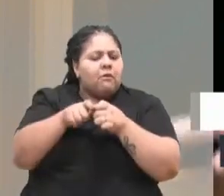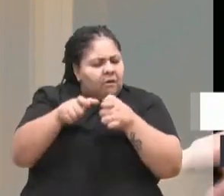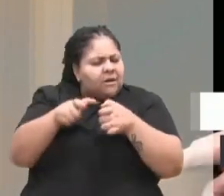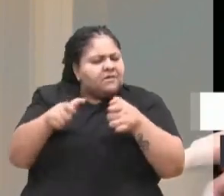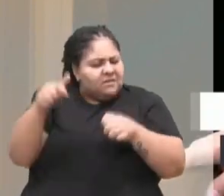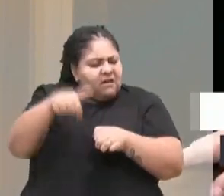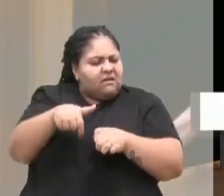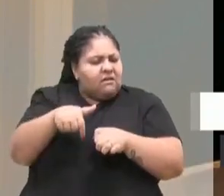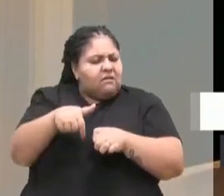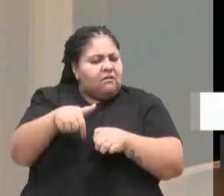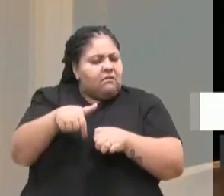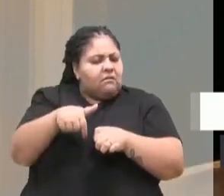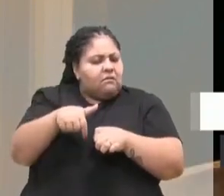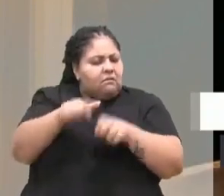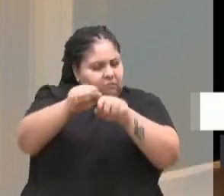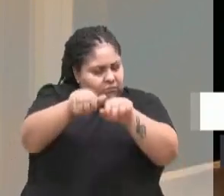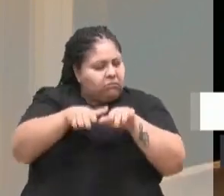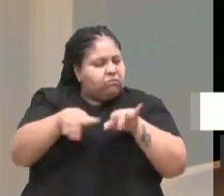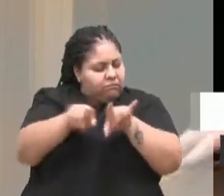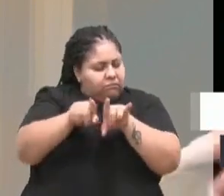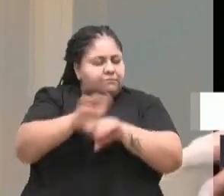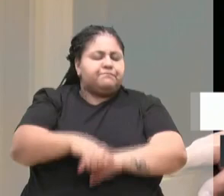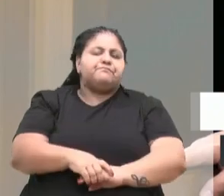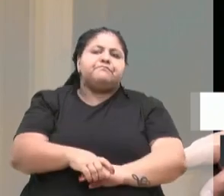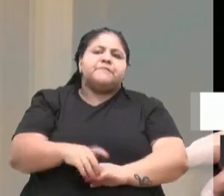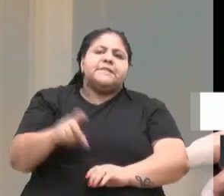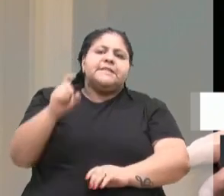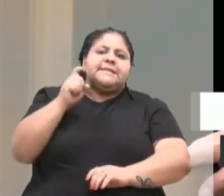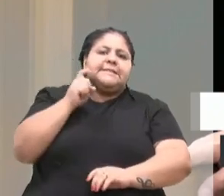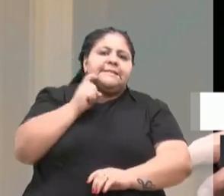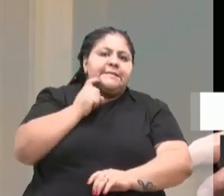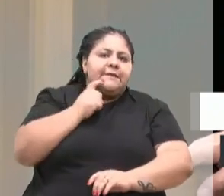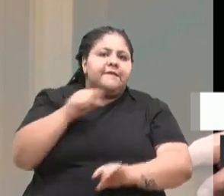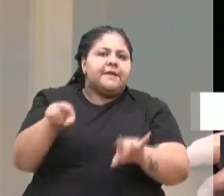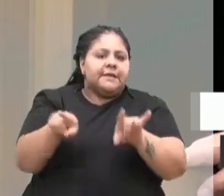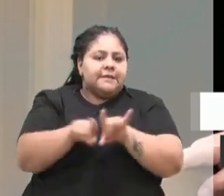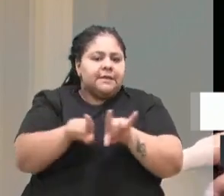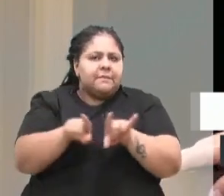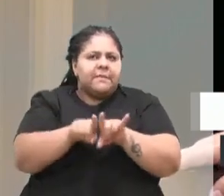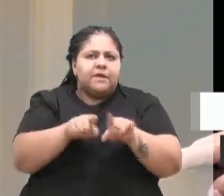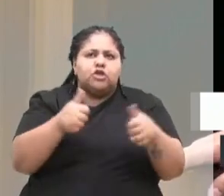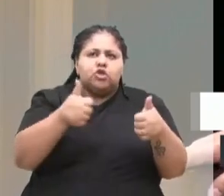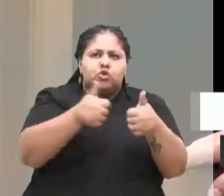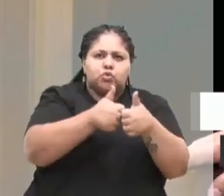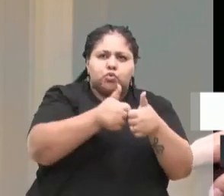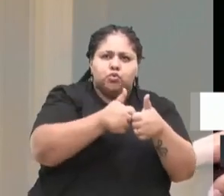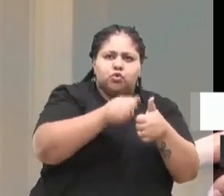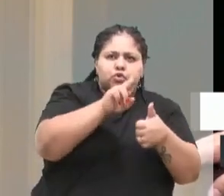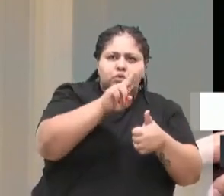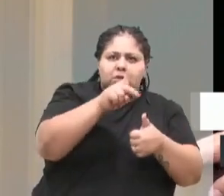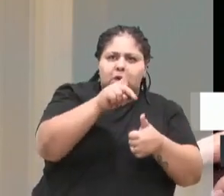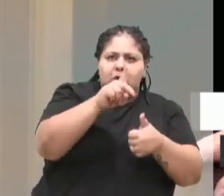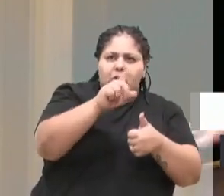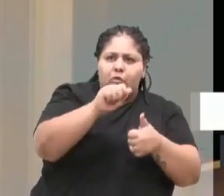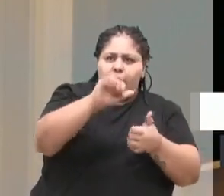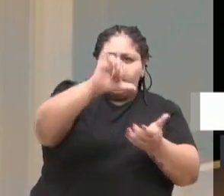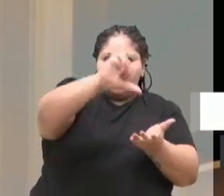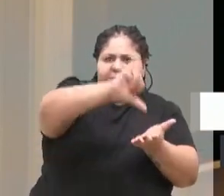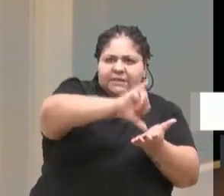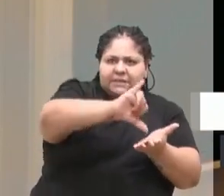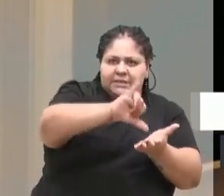casa. Sexta-feira também estivemos, depois de muitas reclamações, na UPA Central, vereador Bressan, vereador